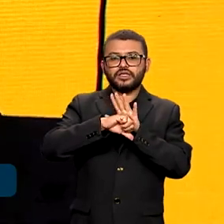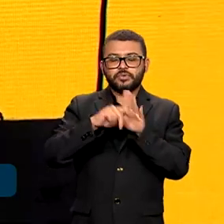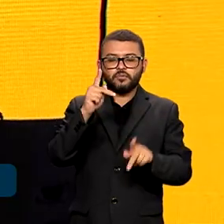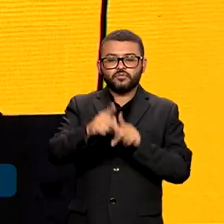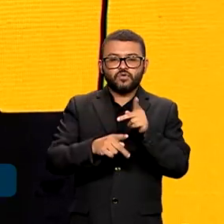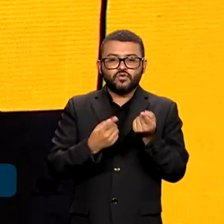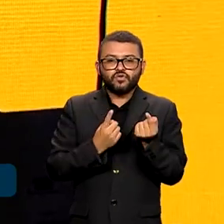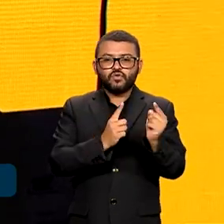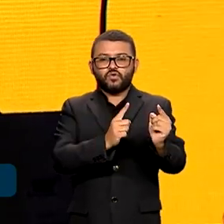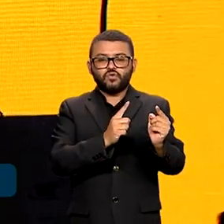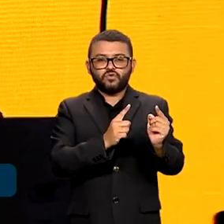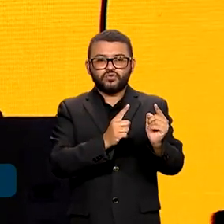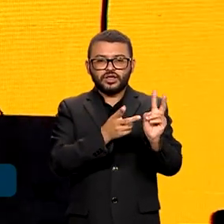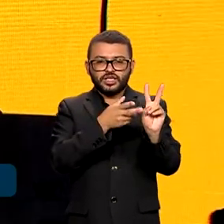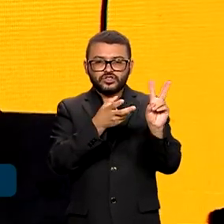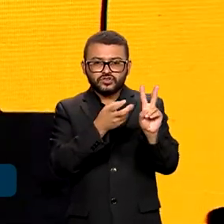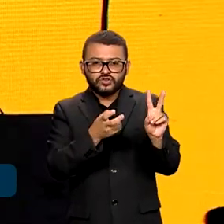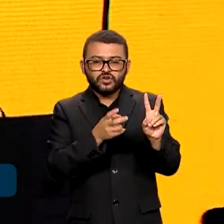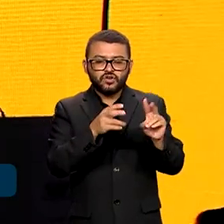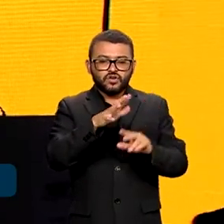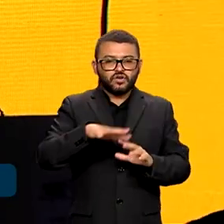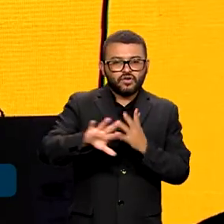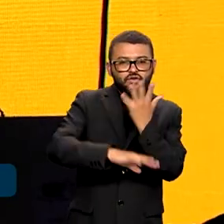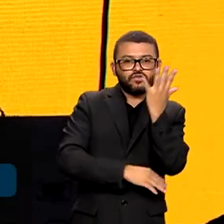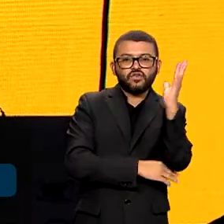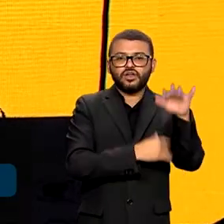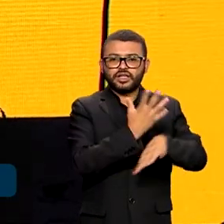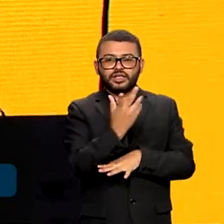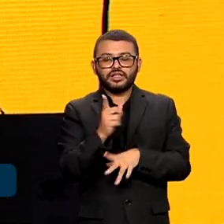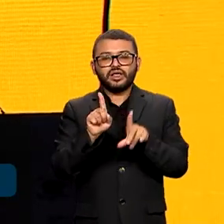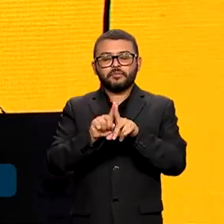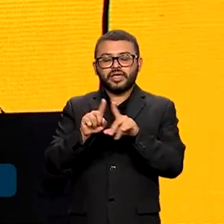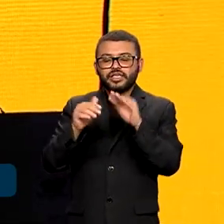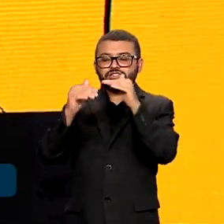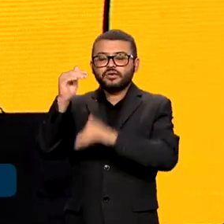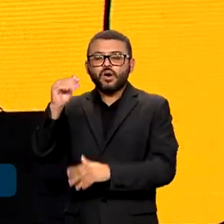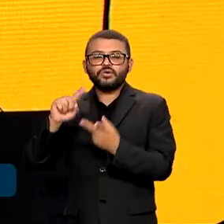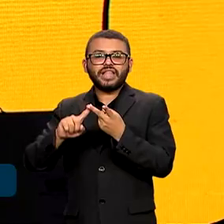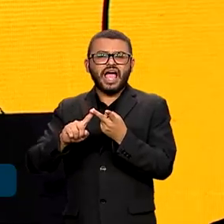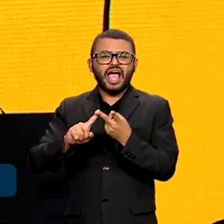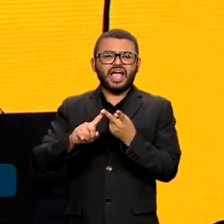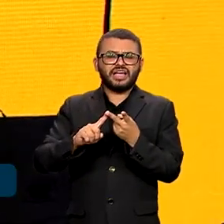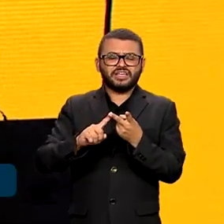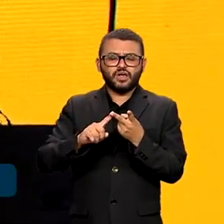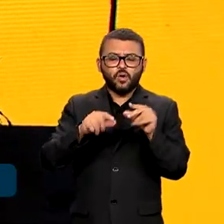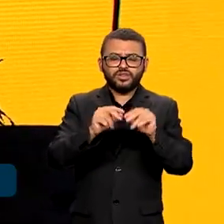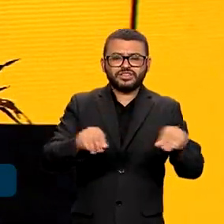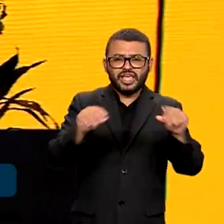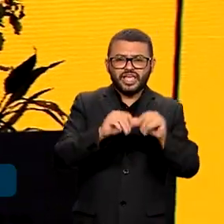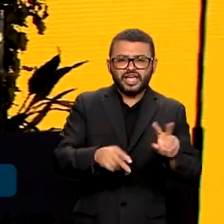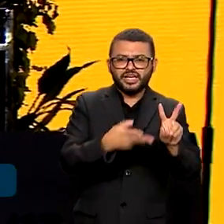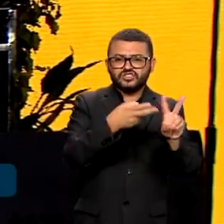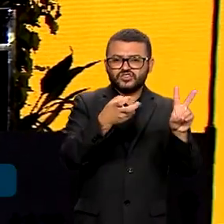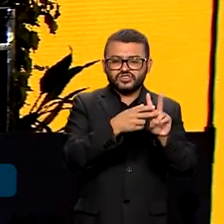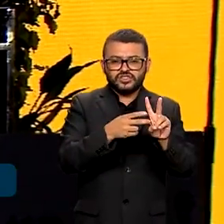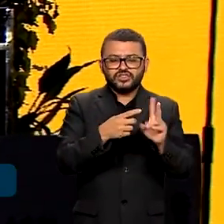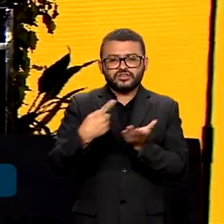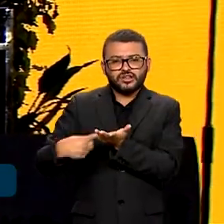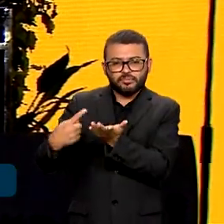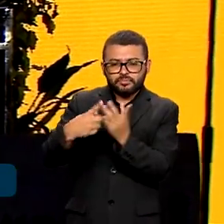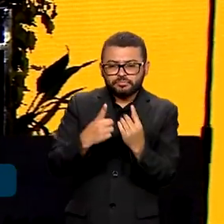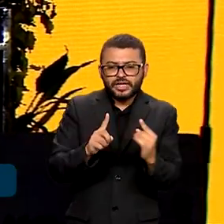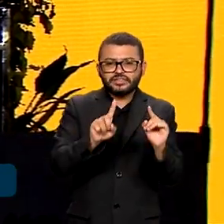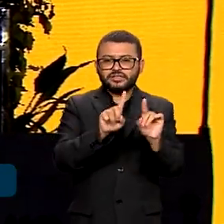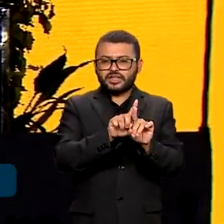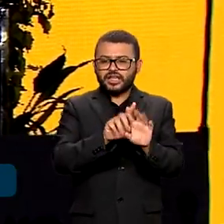da floresta, a redução das desigualdades, a desintrusão de terras indígenas, que numa parceria